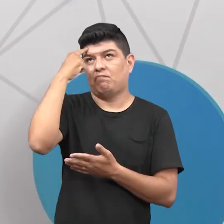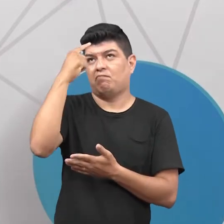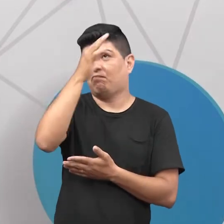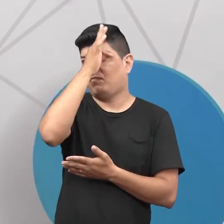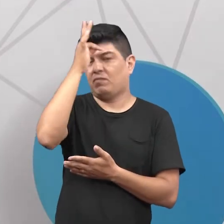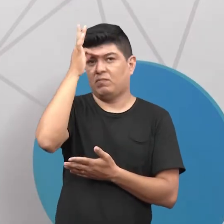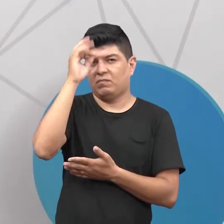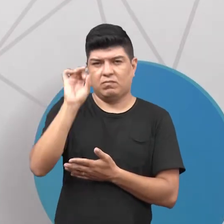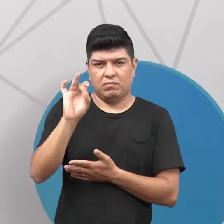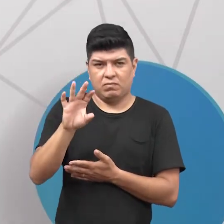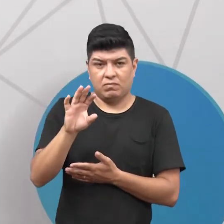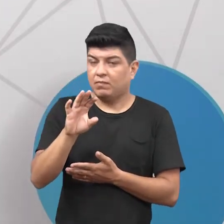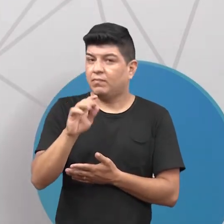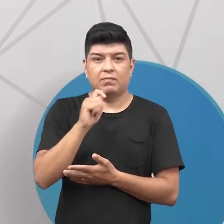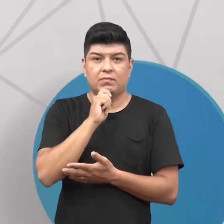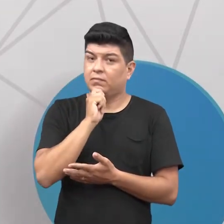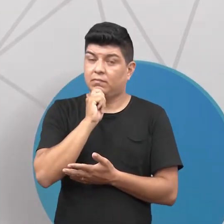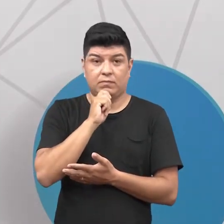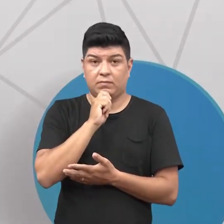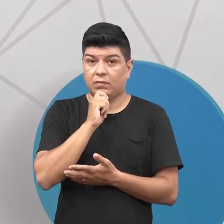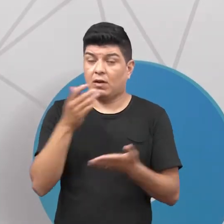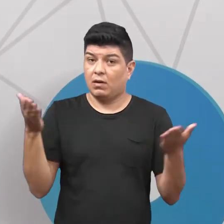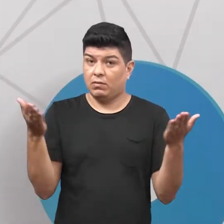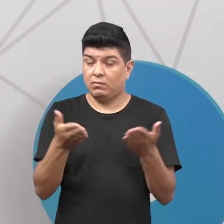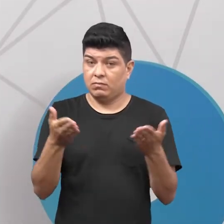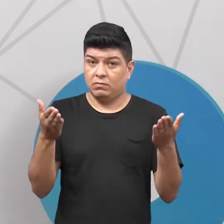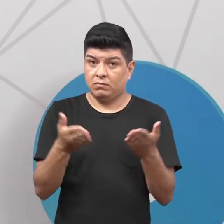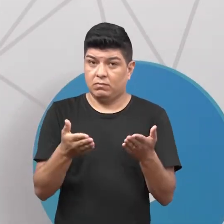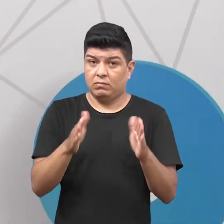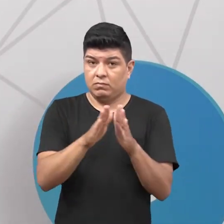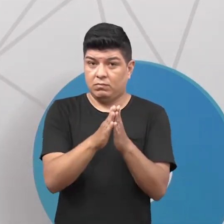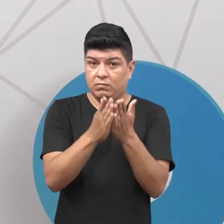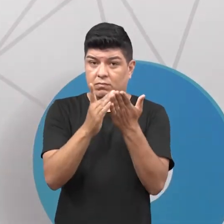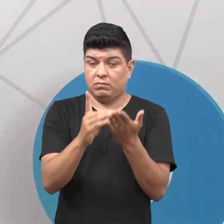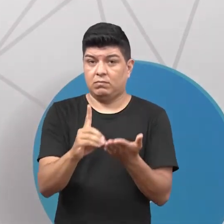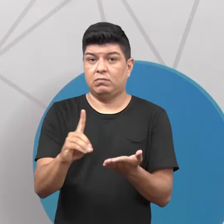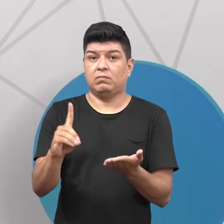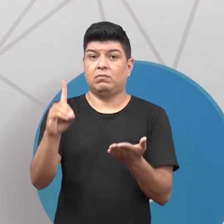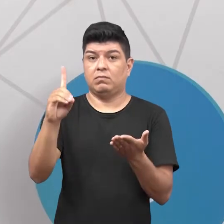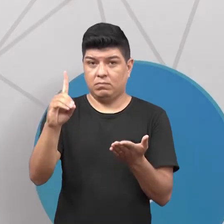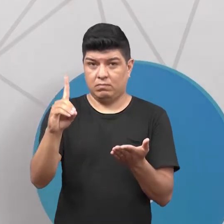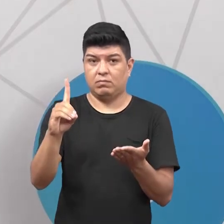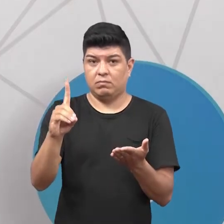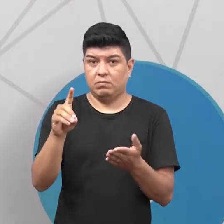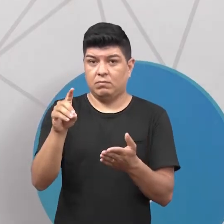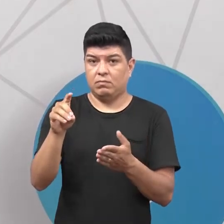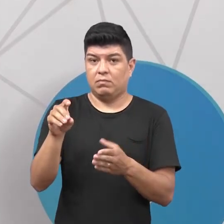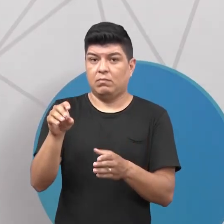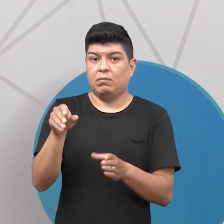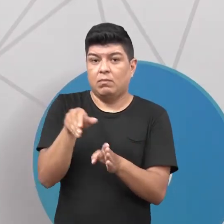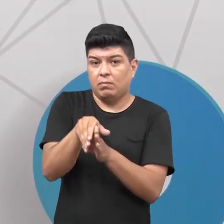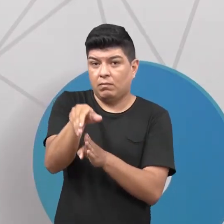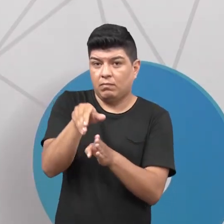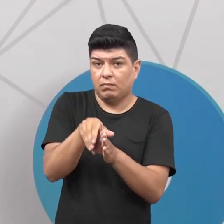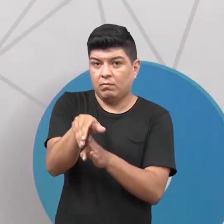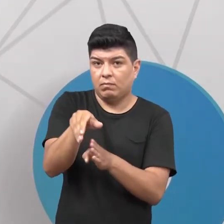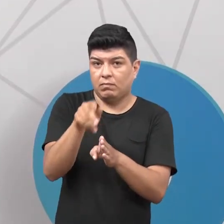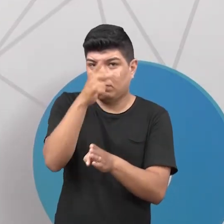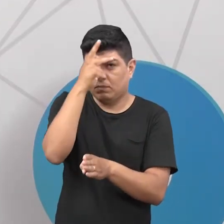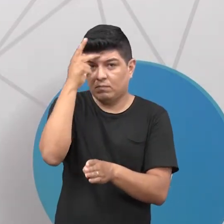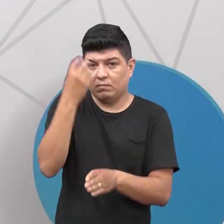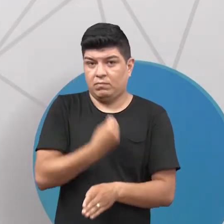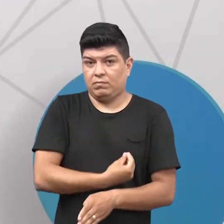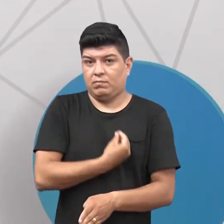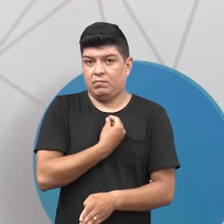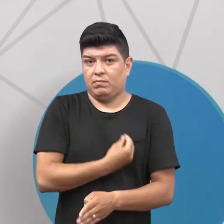Não foi assim. Ainda hoje, o mito da criação na Bíblia, ela ainda serve para orientar muitas pessoas na sua vida religiosa,